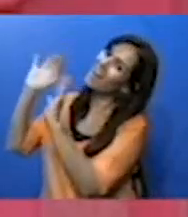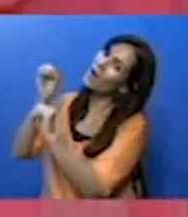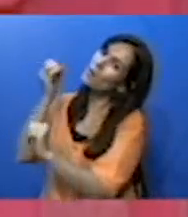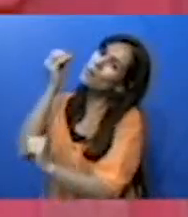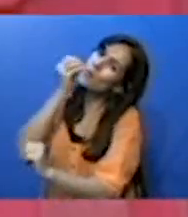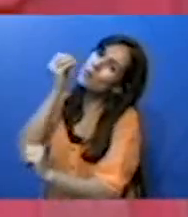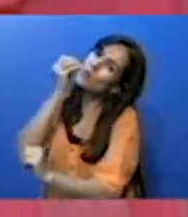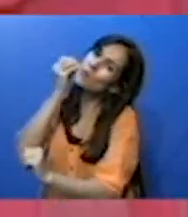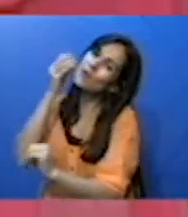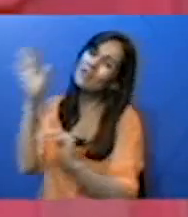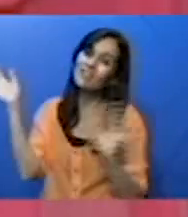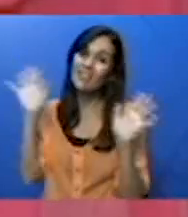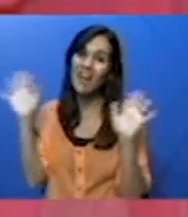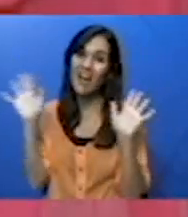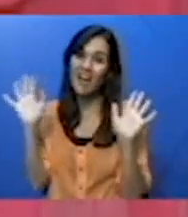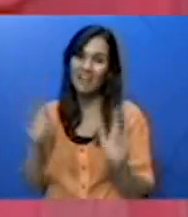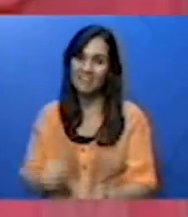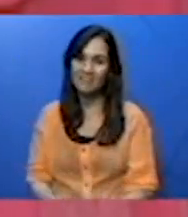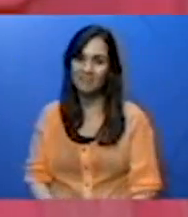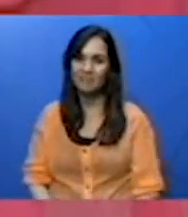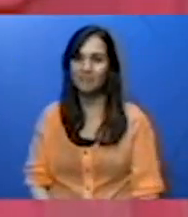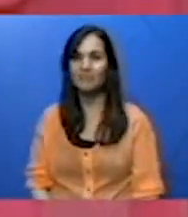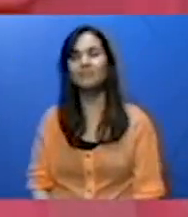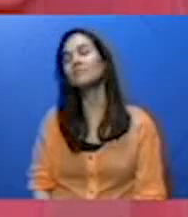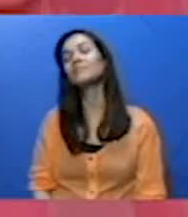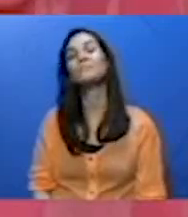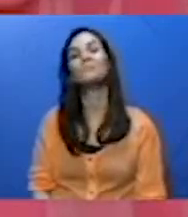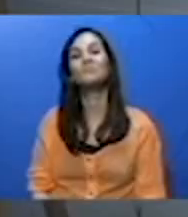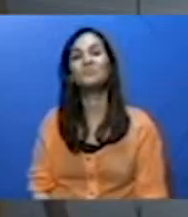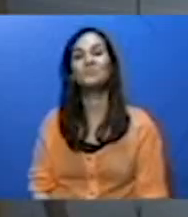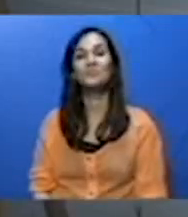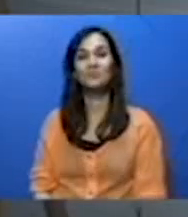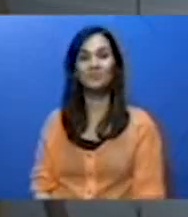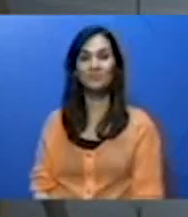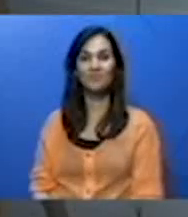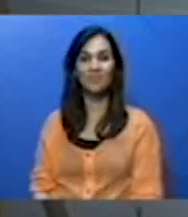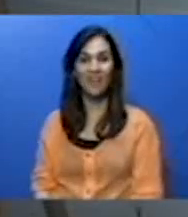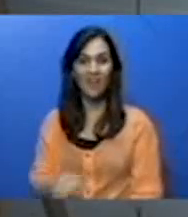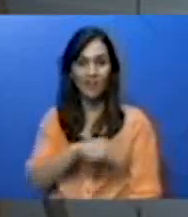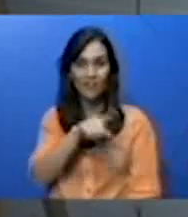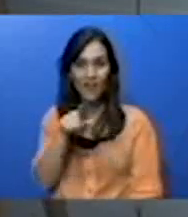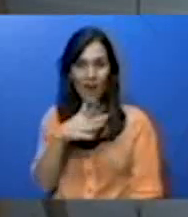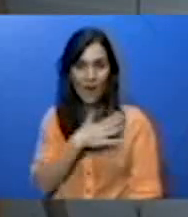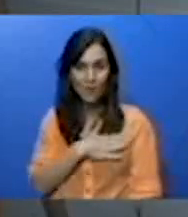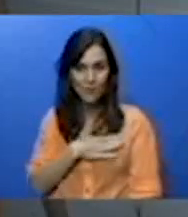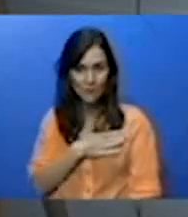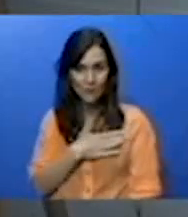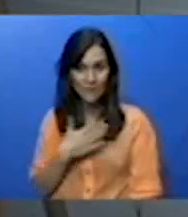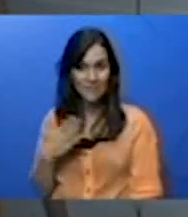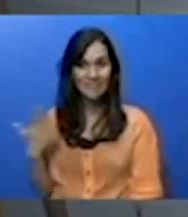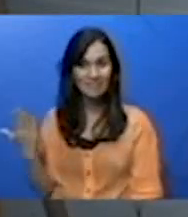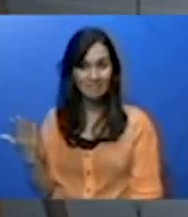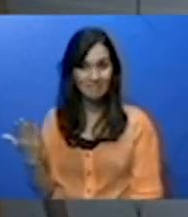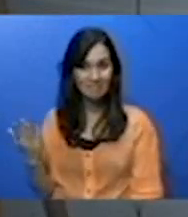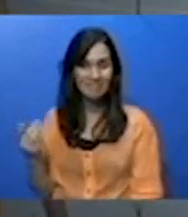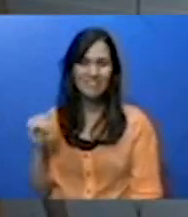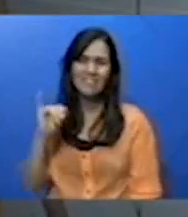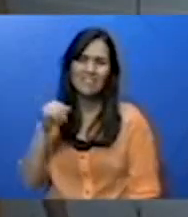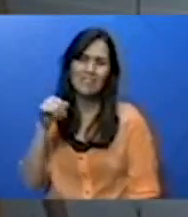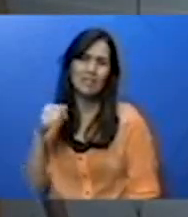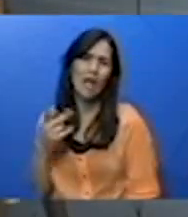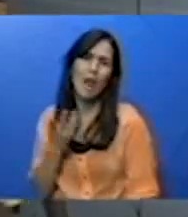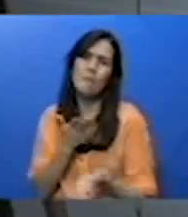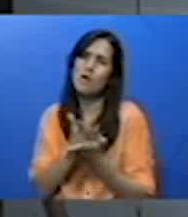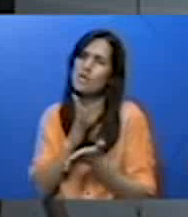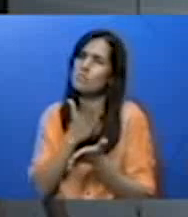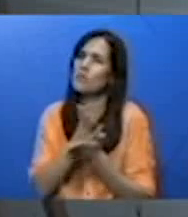Beijão! Tchau! Até a próxima! E aí, crianças, vocês gostaram? Sim, né? Como ela é